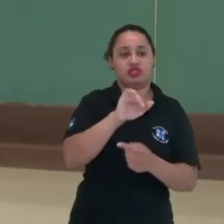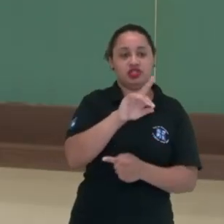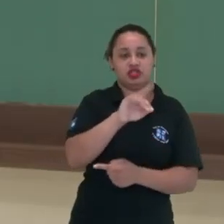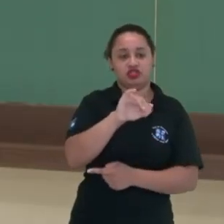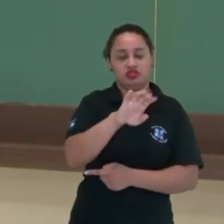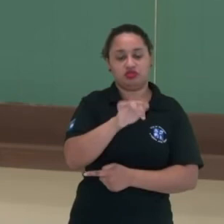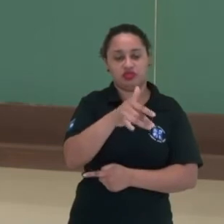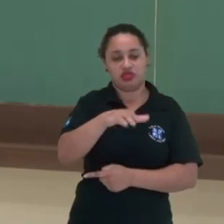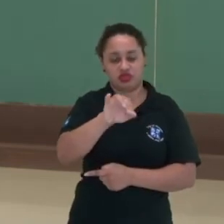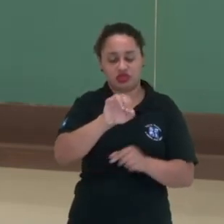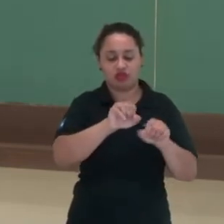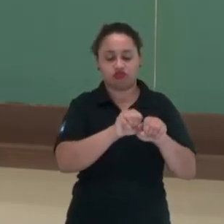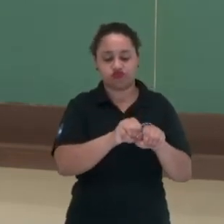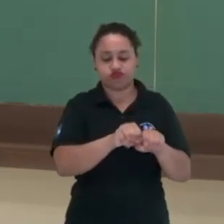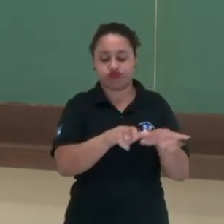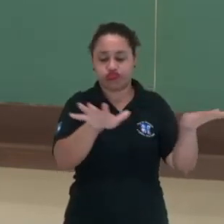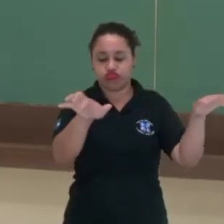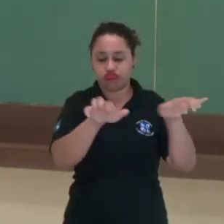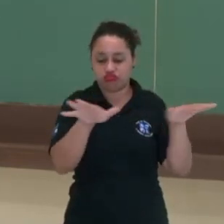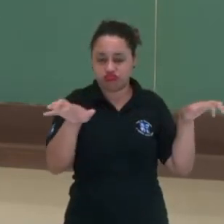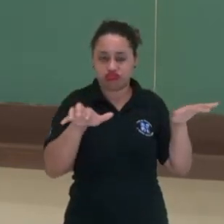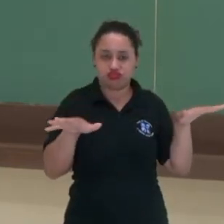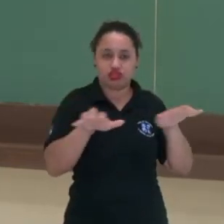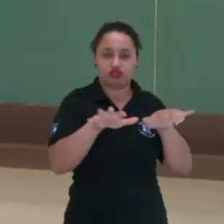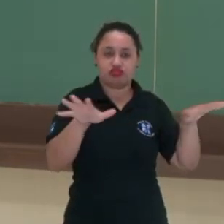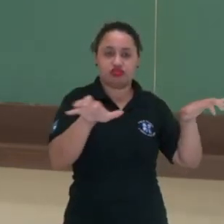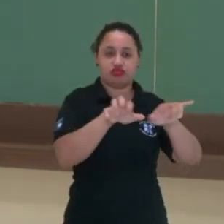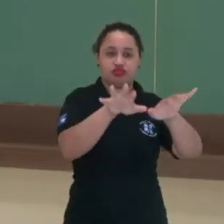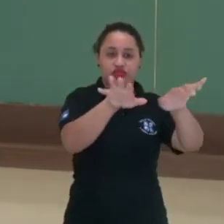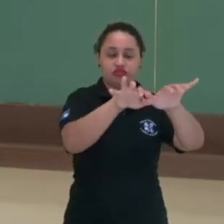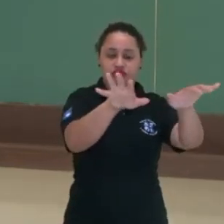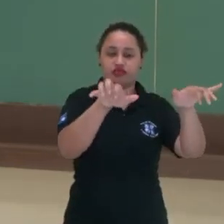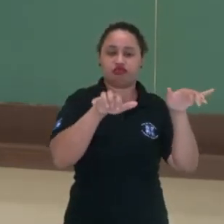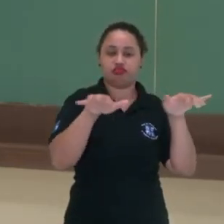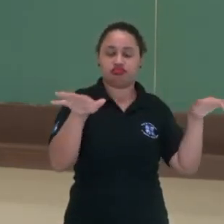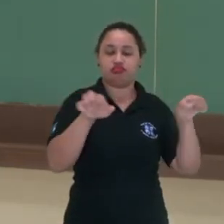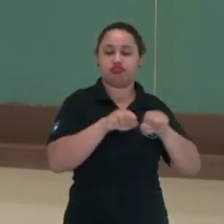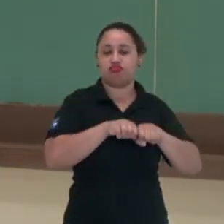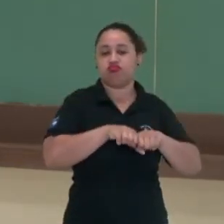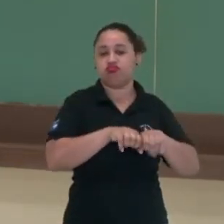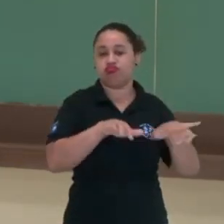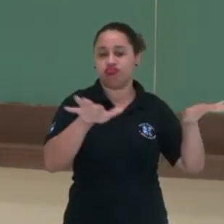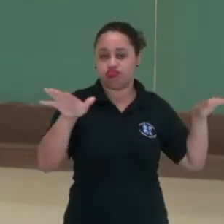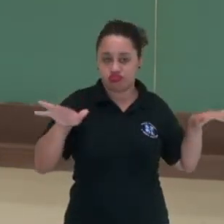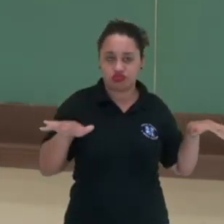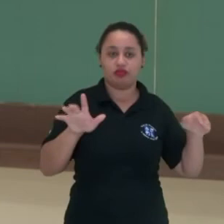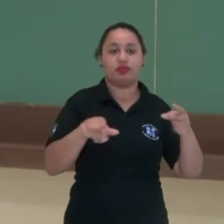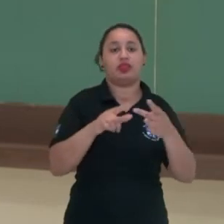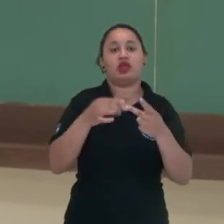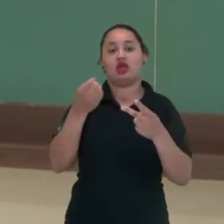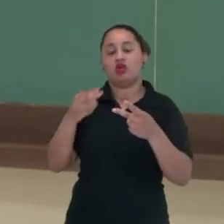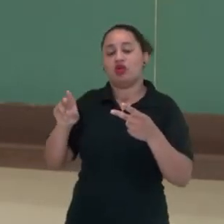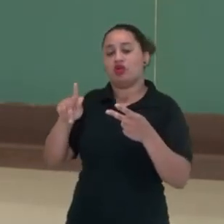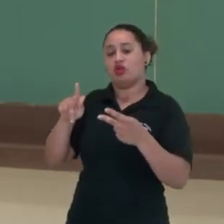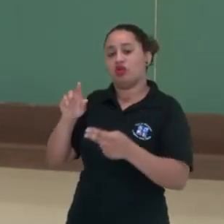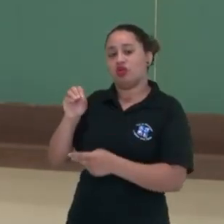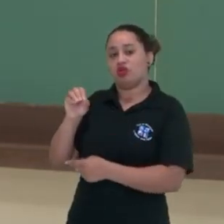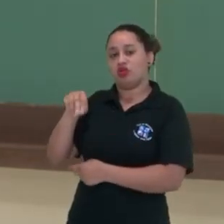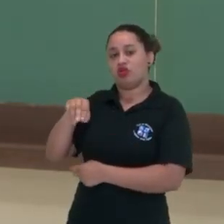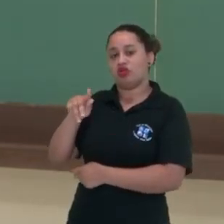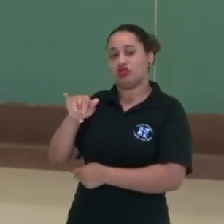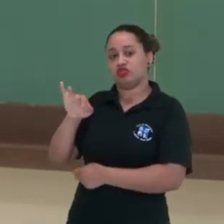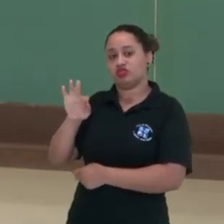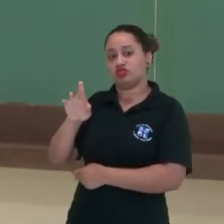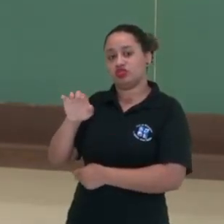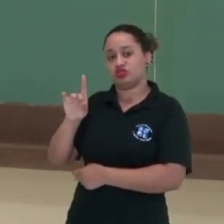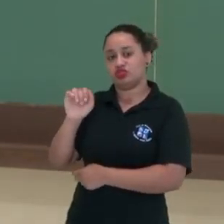se propaga para todas as direções, então eu estou falando, ele está se propagando para todas as direções. Ou pode ser longitudinal,